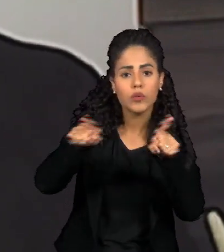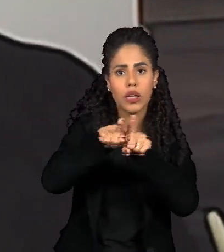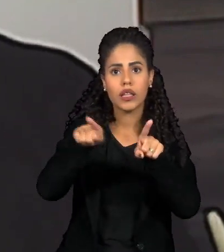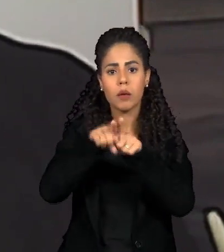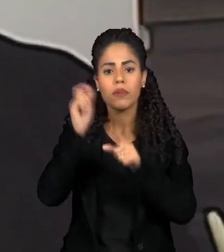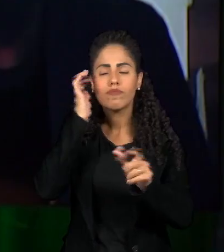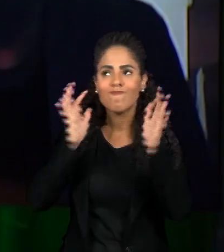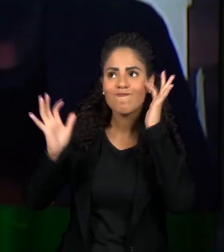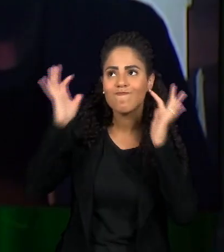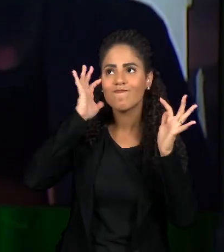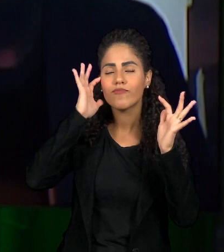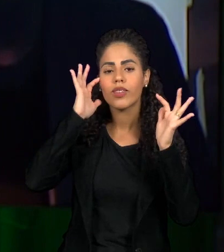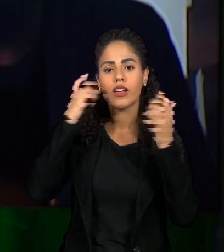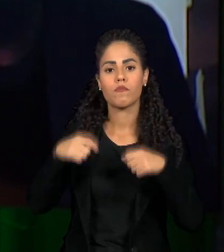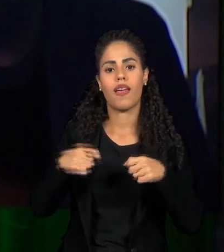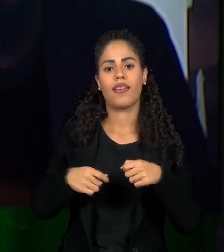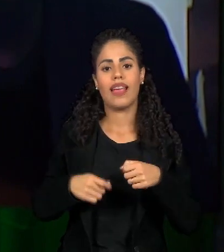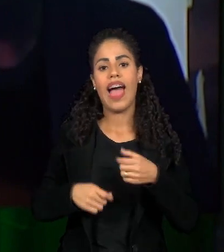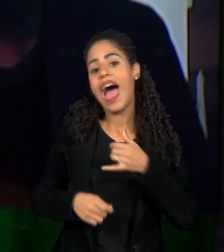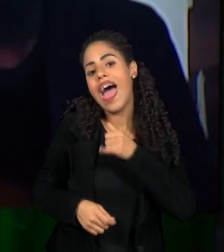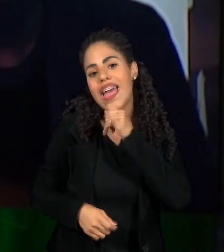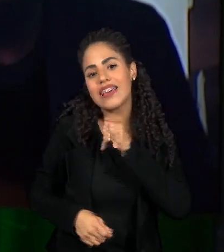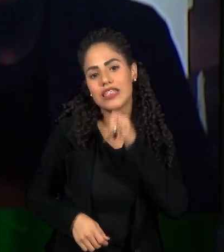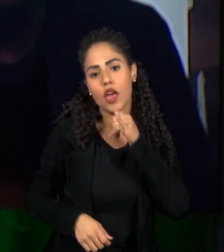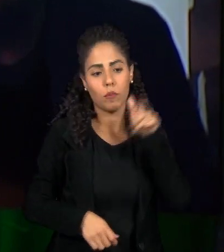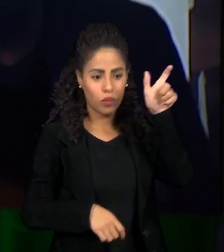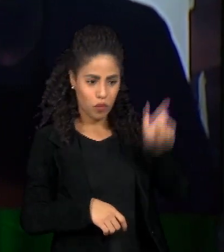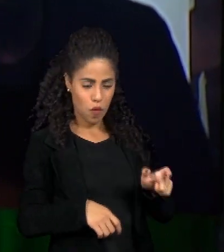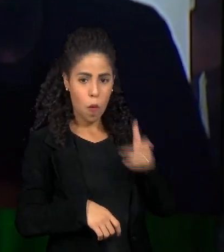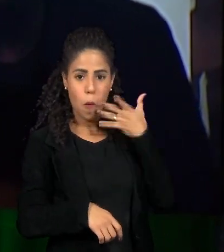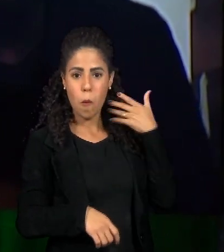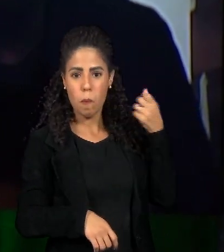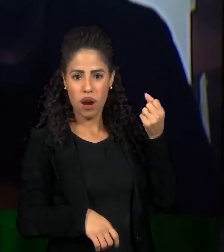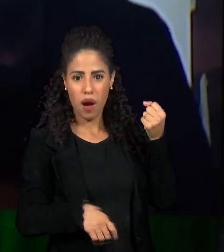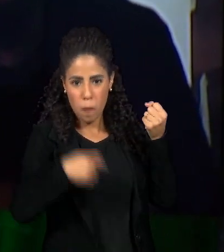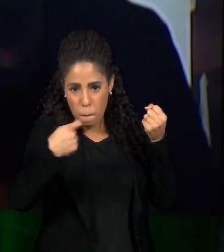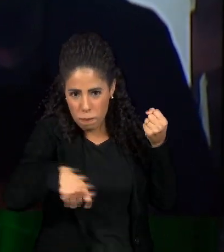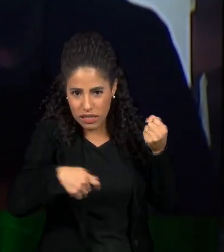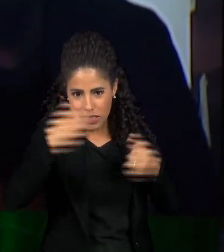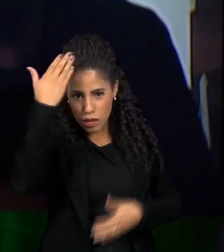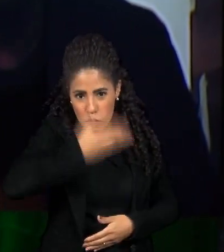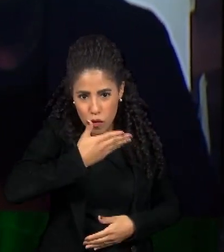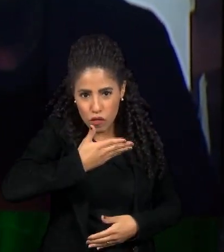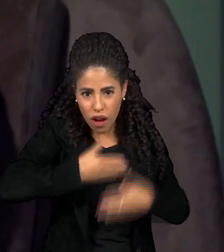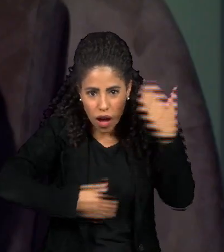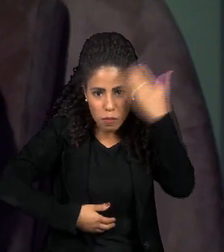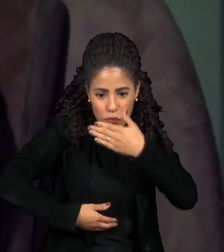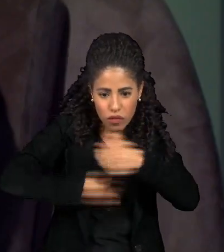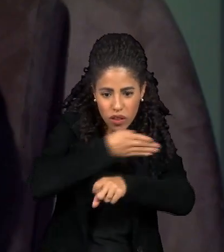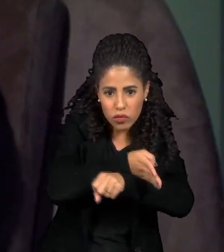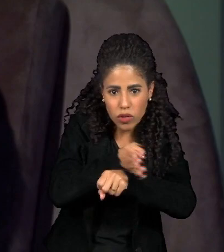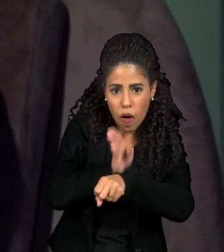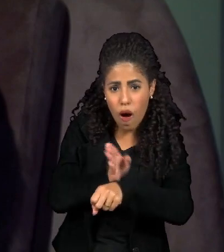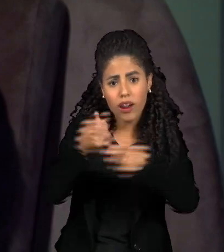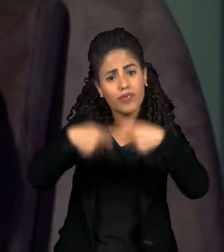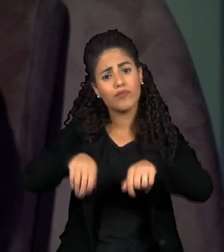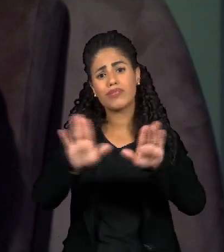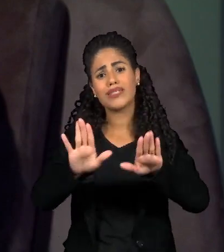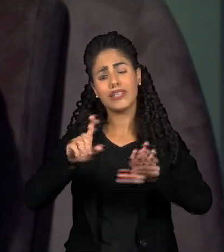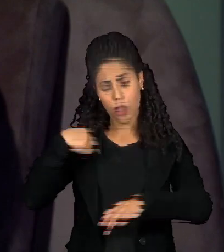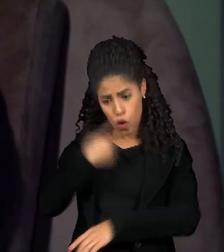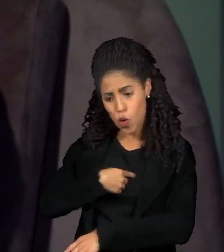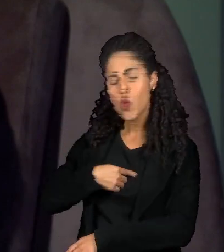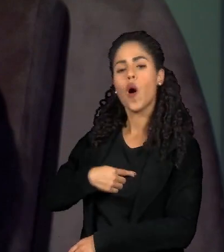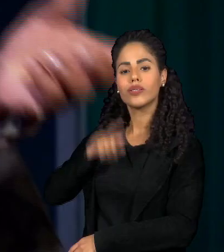essa necessidade, outros brancos, entendeu? Então, por isso, a gente sente essa dificuldade maior.